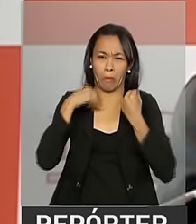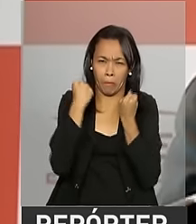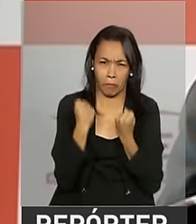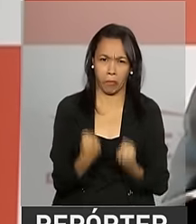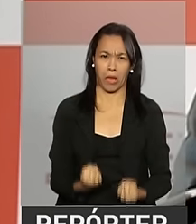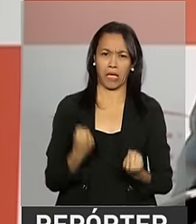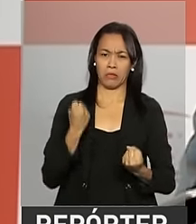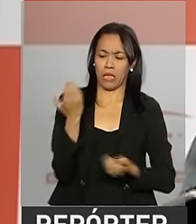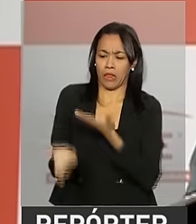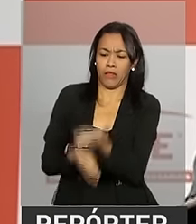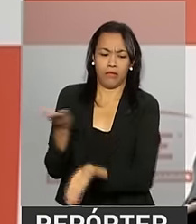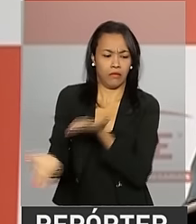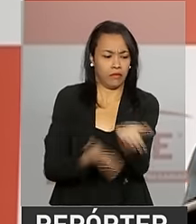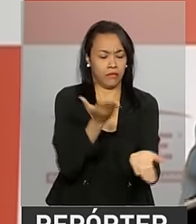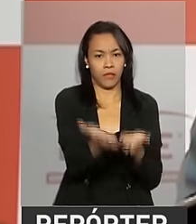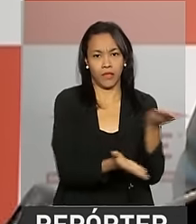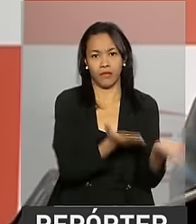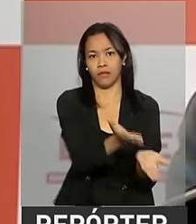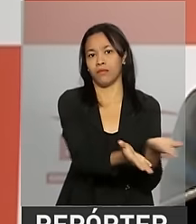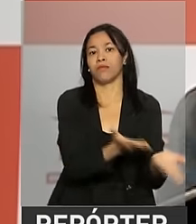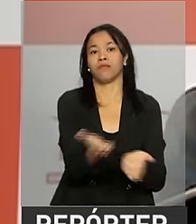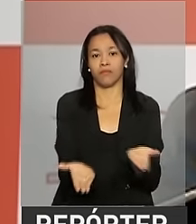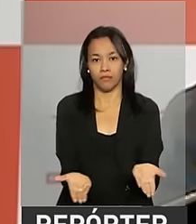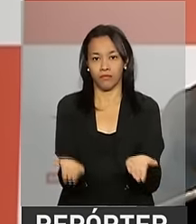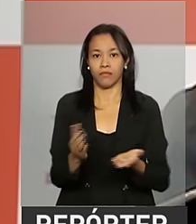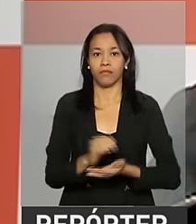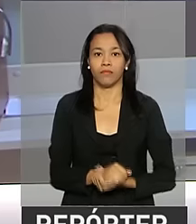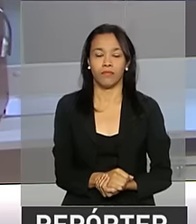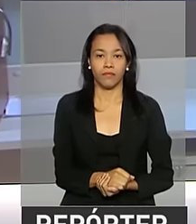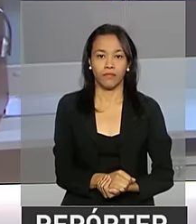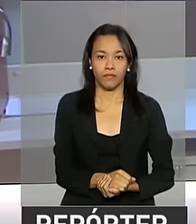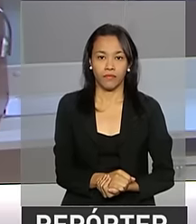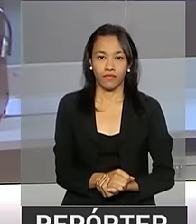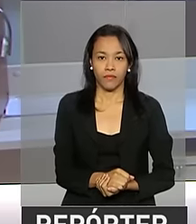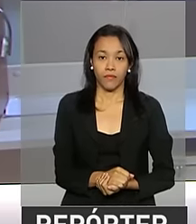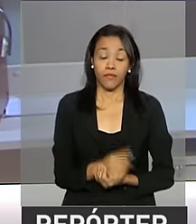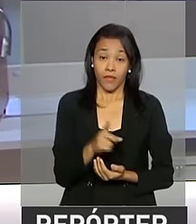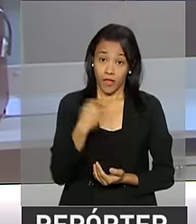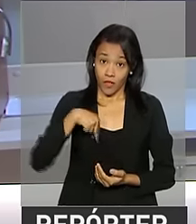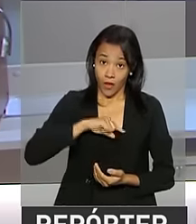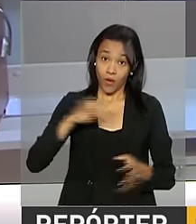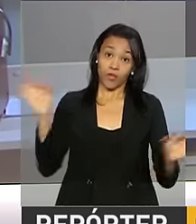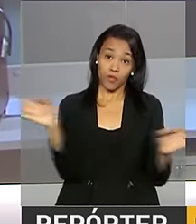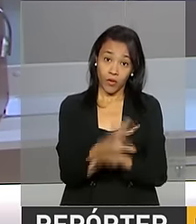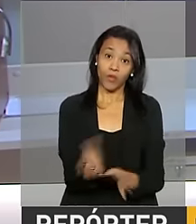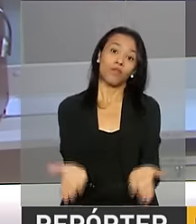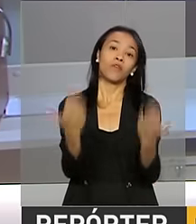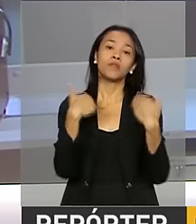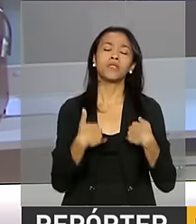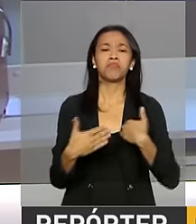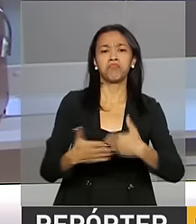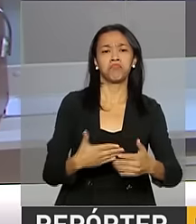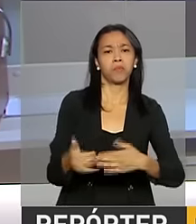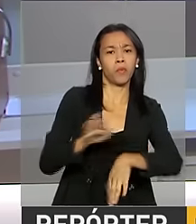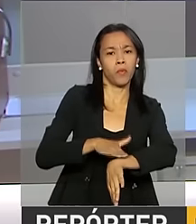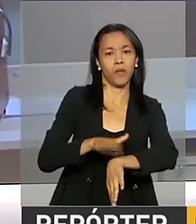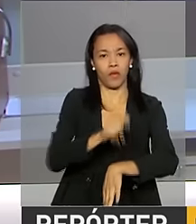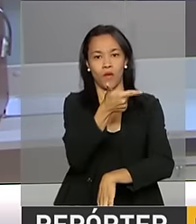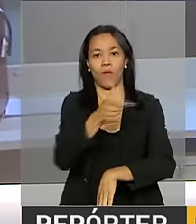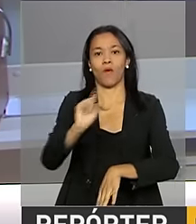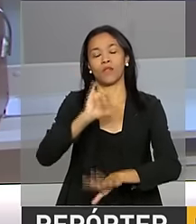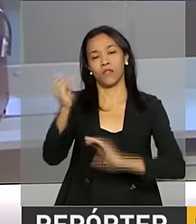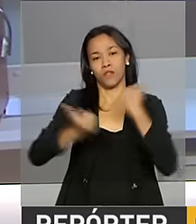outros atendimentos que serão feitos pela cobertura do plano. Nós ficamos por aqui, voltamos a qualquer momento com